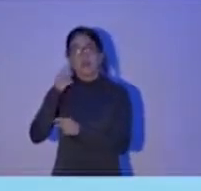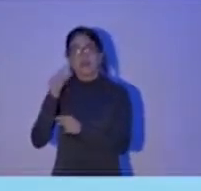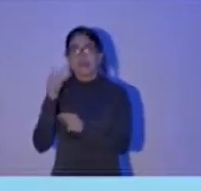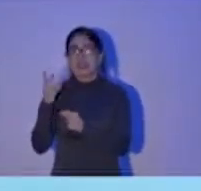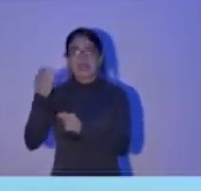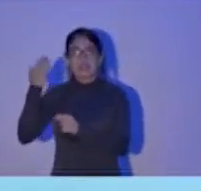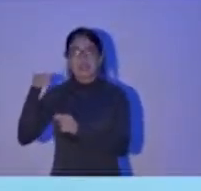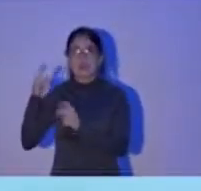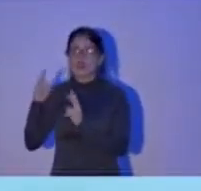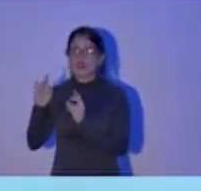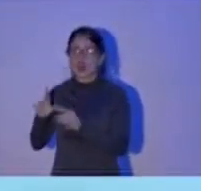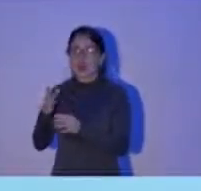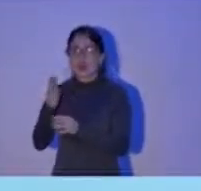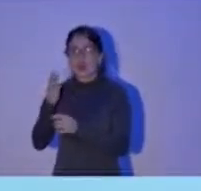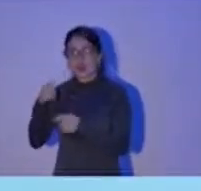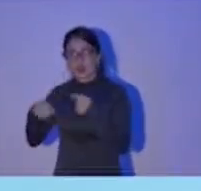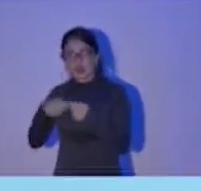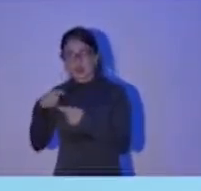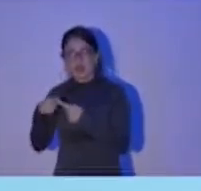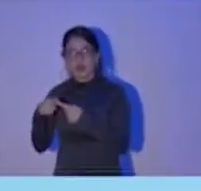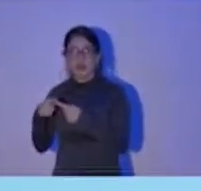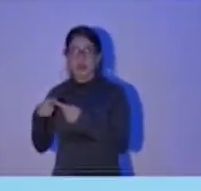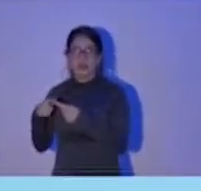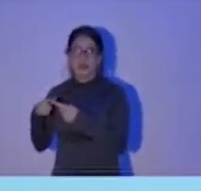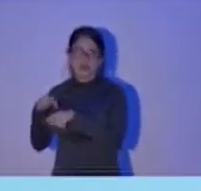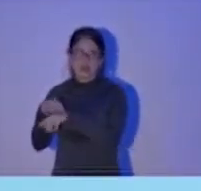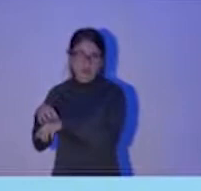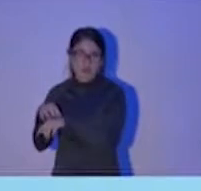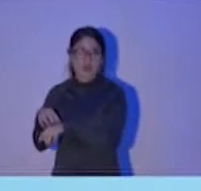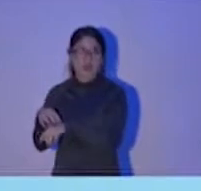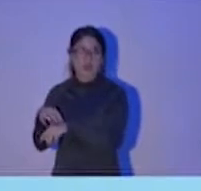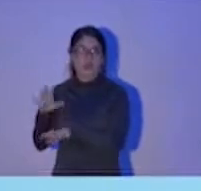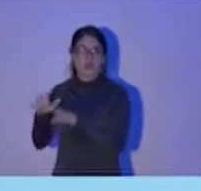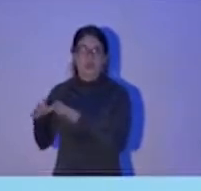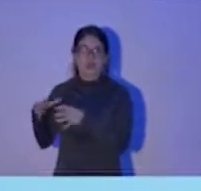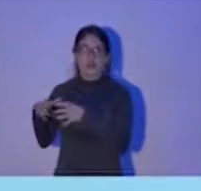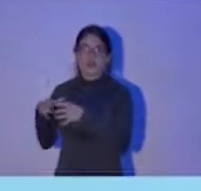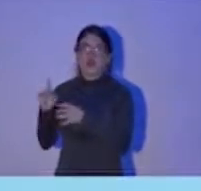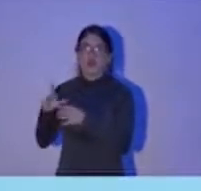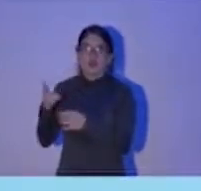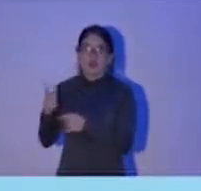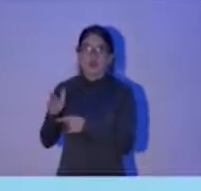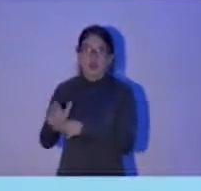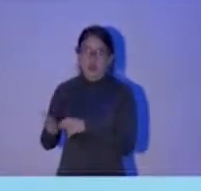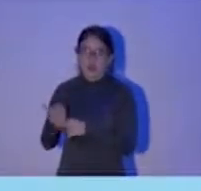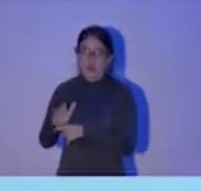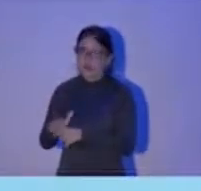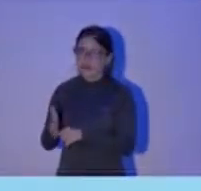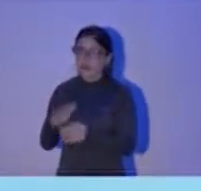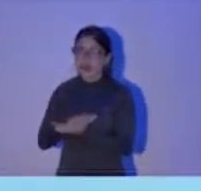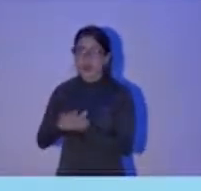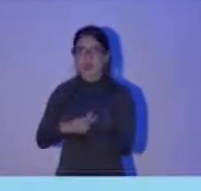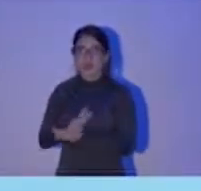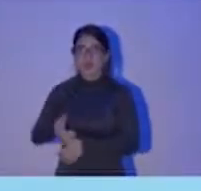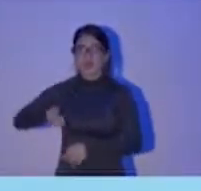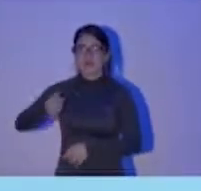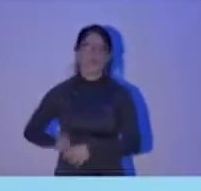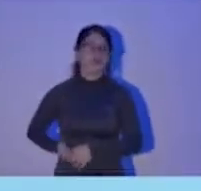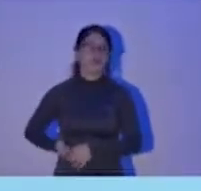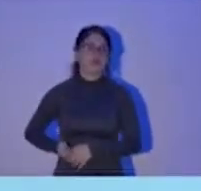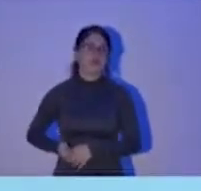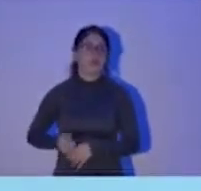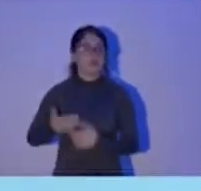eram processos de fato colaborativos e muitas vezes eram até impositivos. A partir daquela